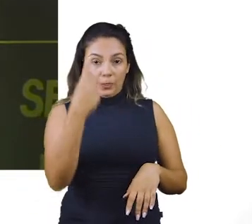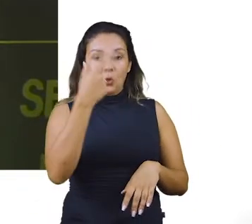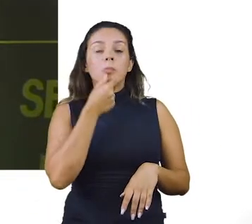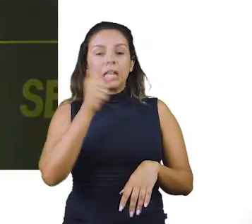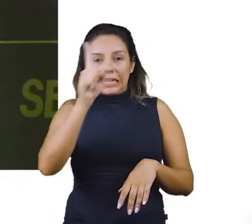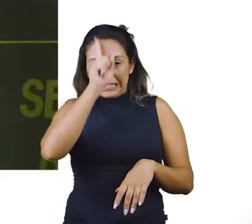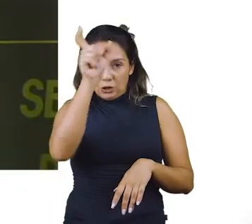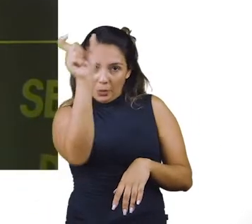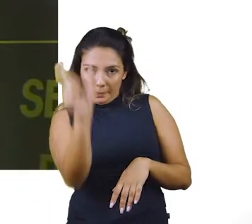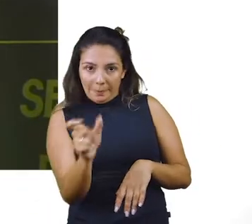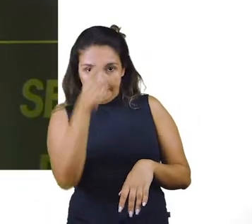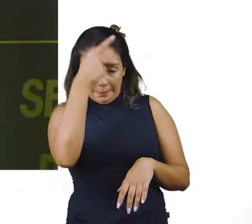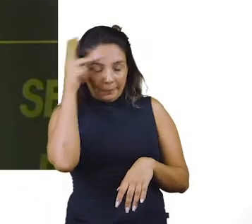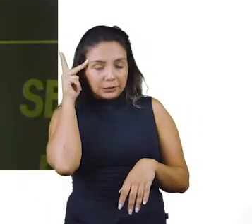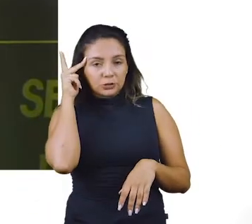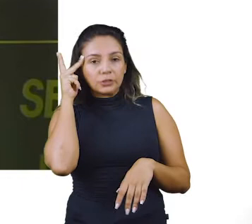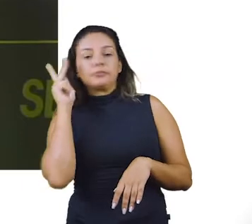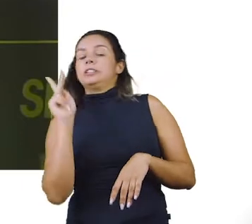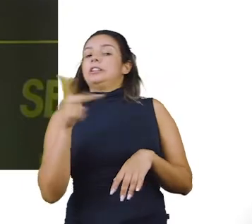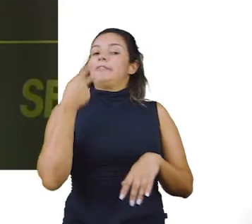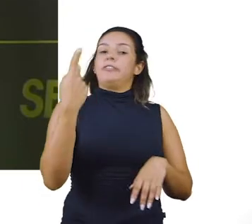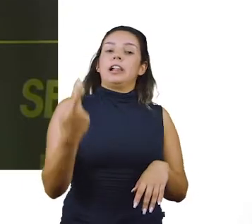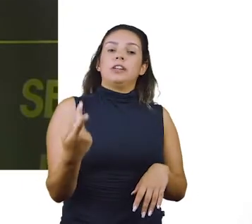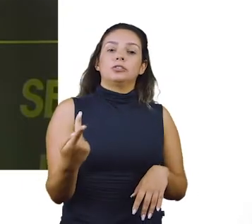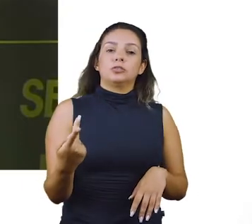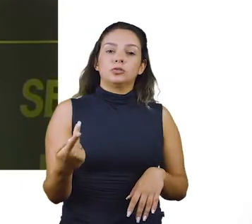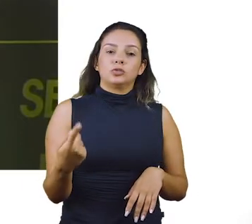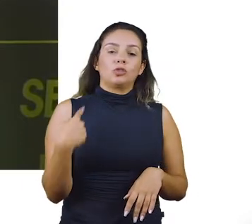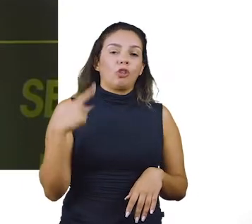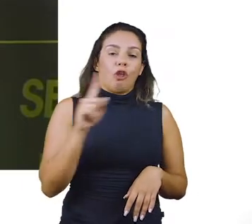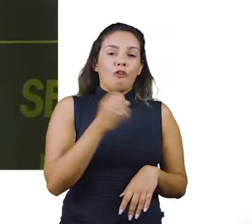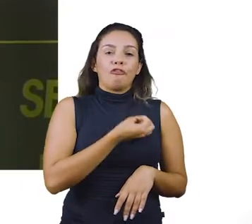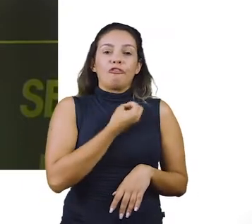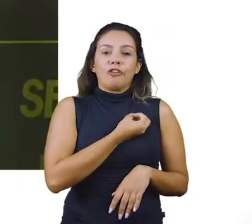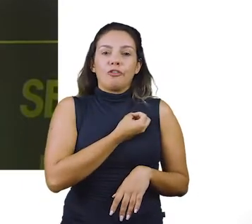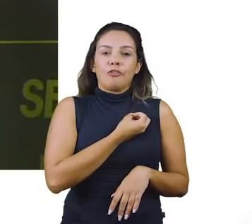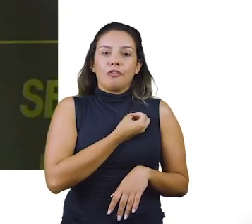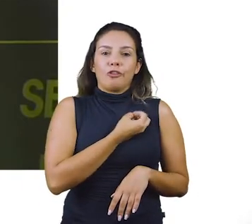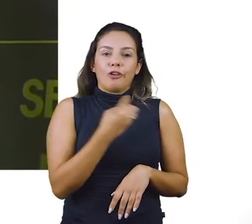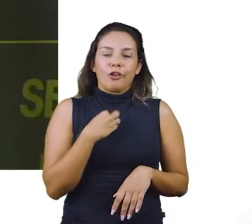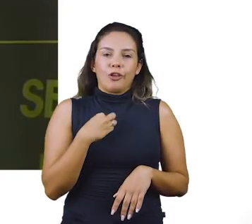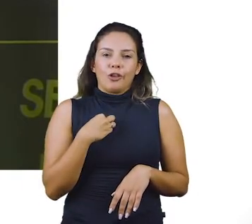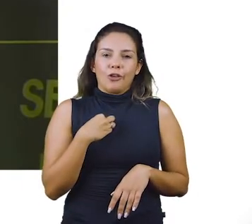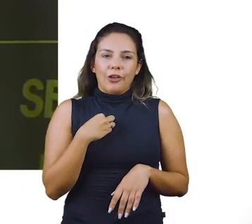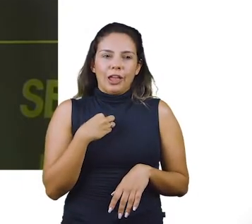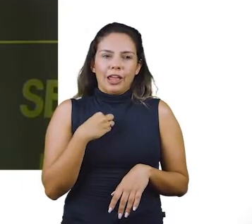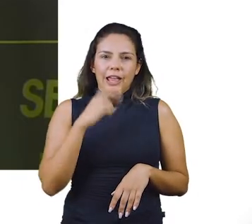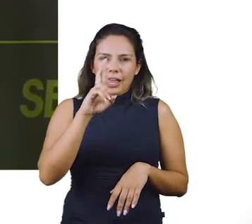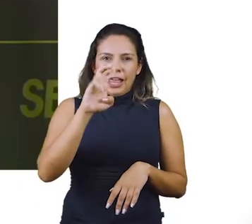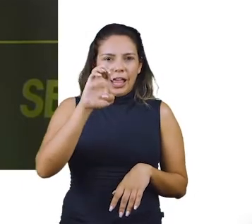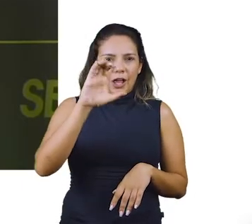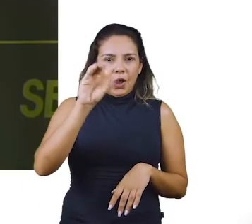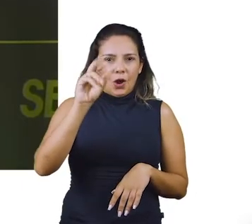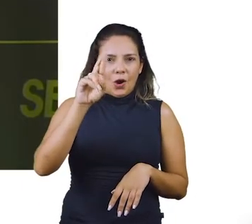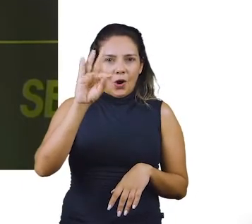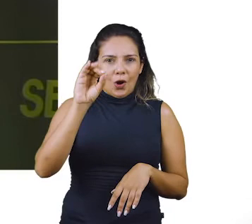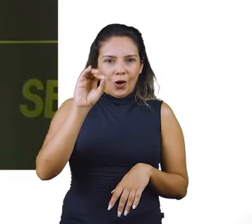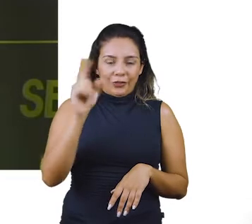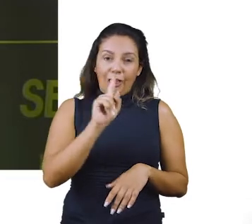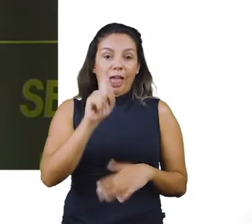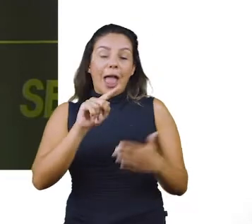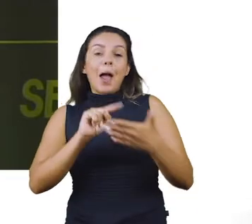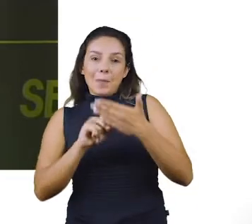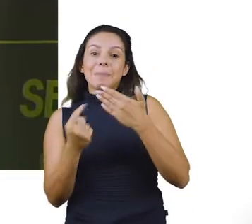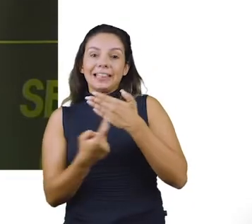Gabriel Garcia Marques, que falava, eu já não vivo, eu recordo, não é? É o que não é o meu caso